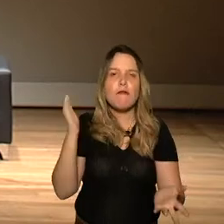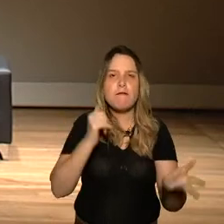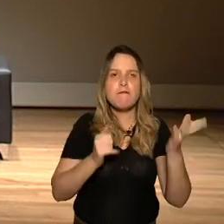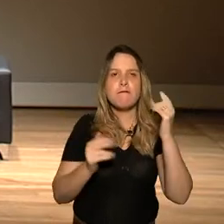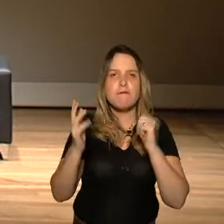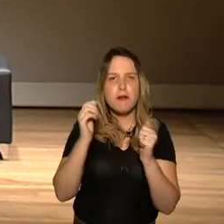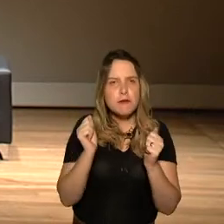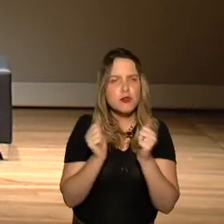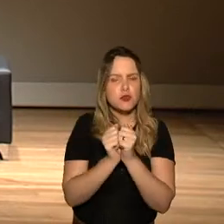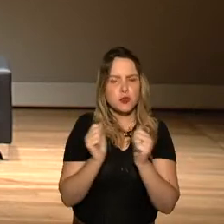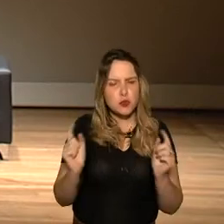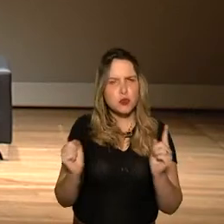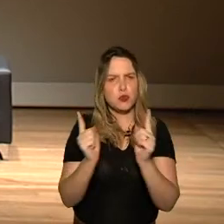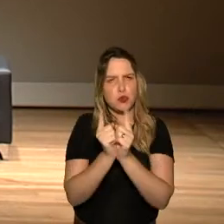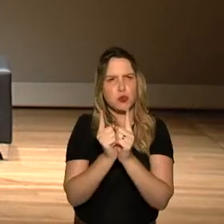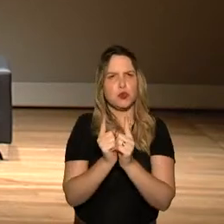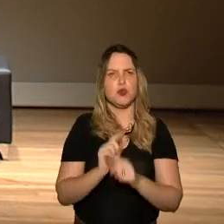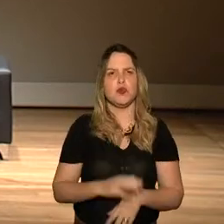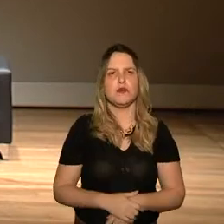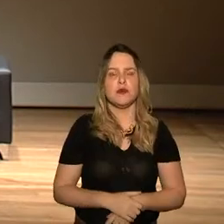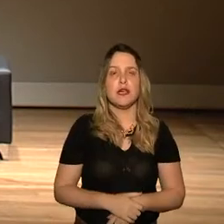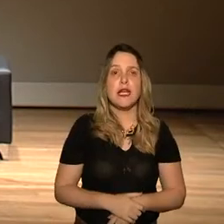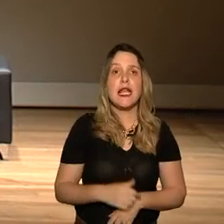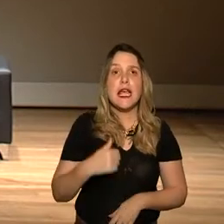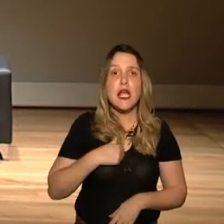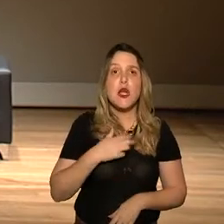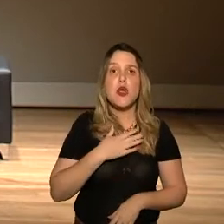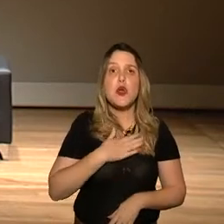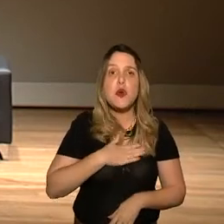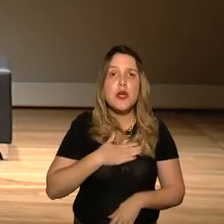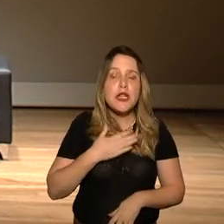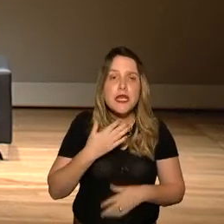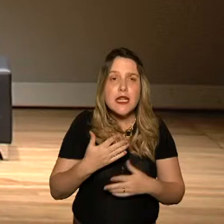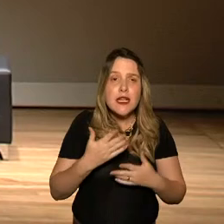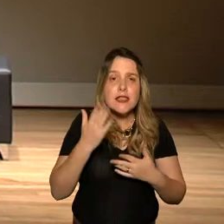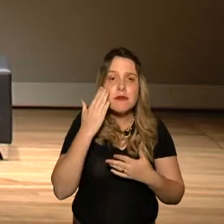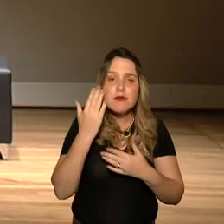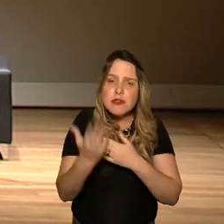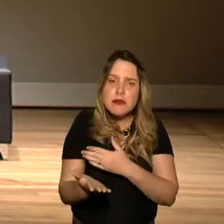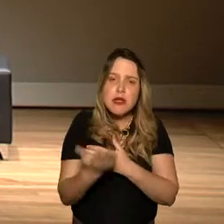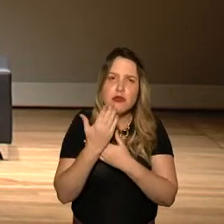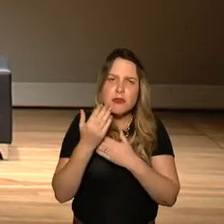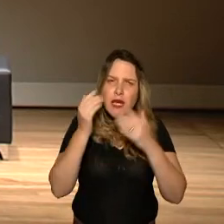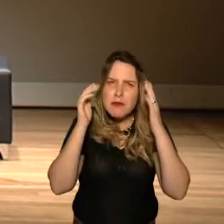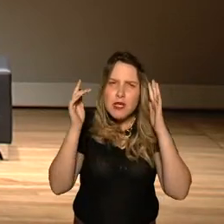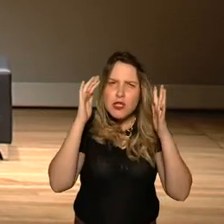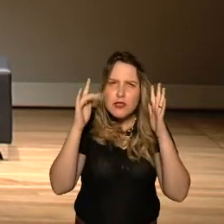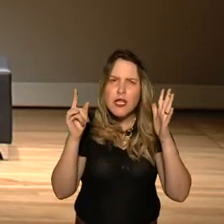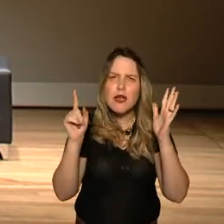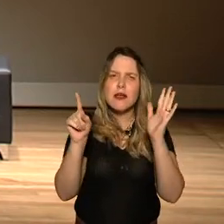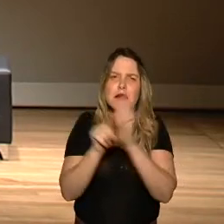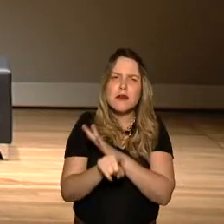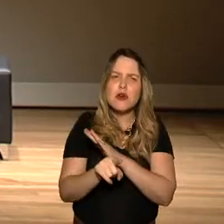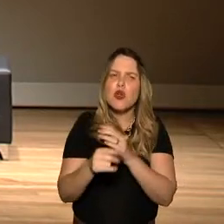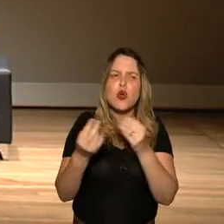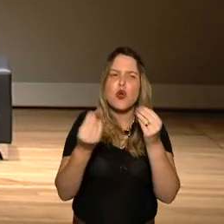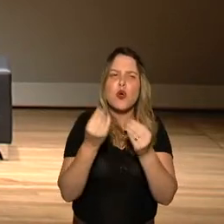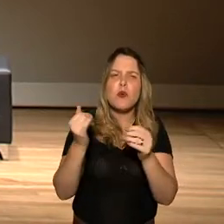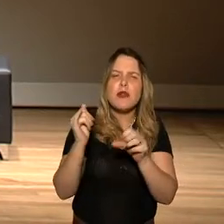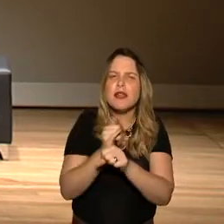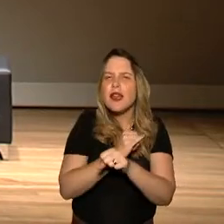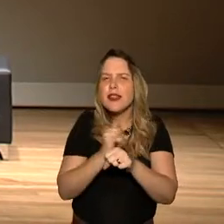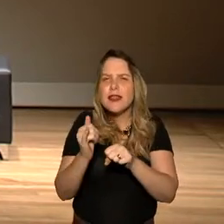aproximar E aí eu queria que vocês me ajudassem a pensar né que a minha pergunta é pensar em estratégias dessa